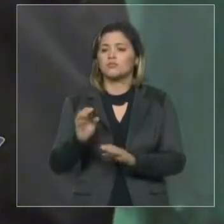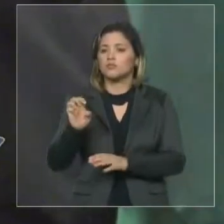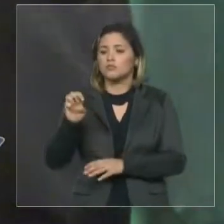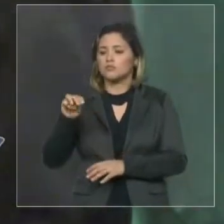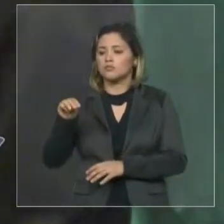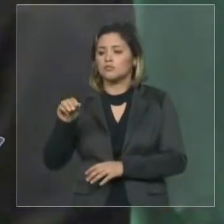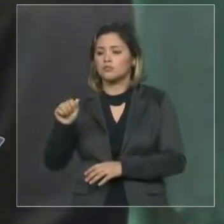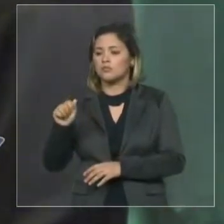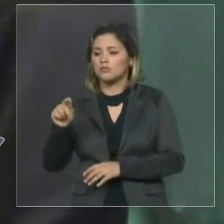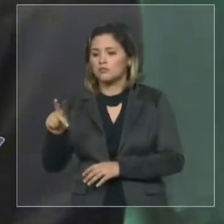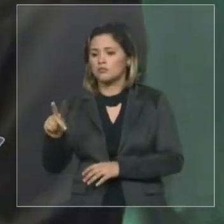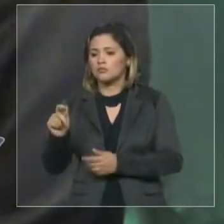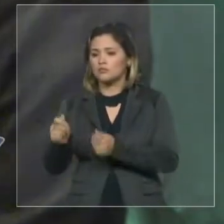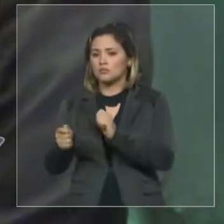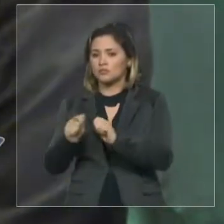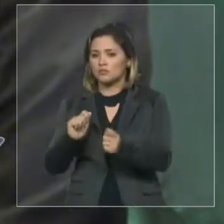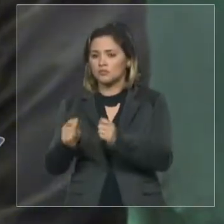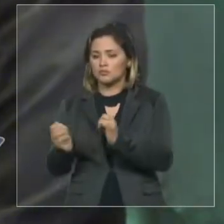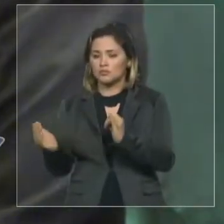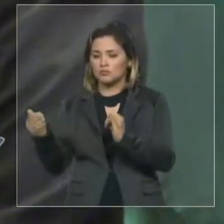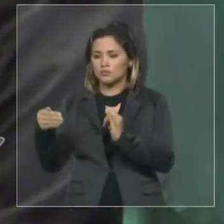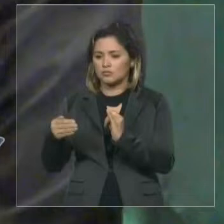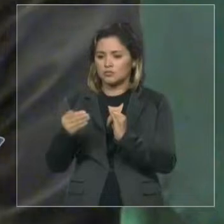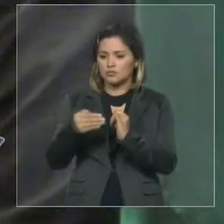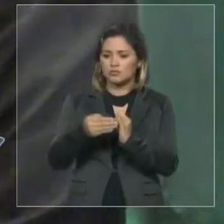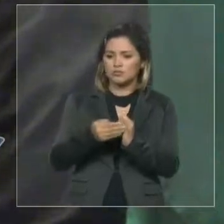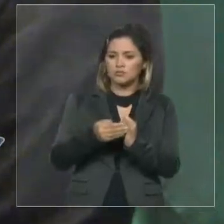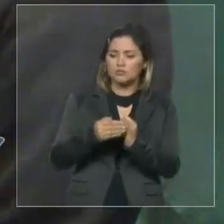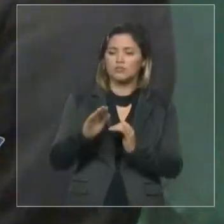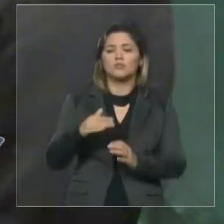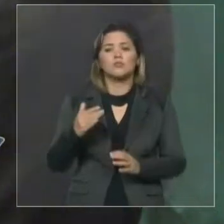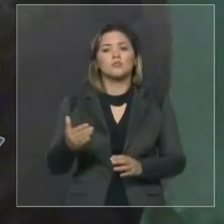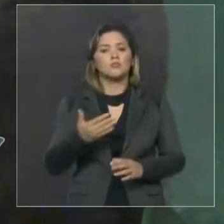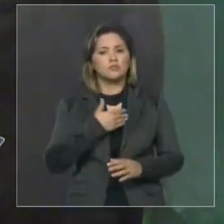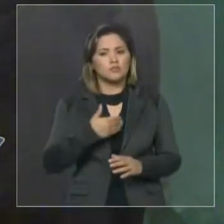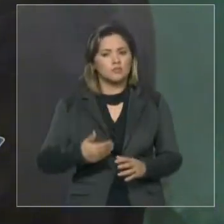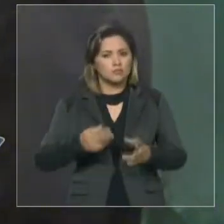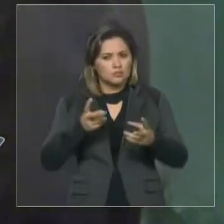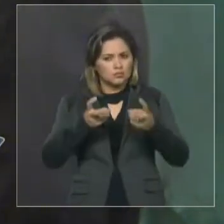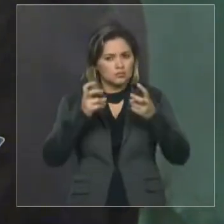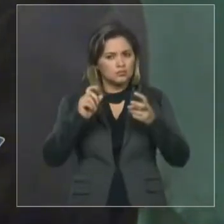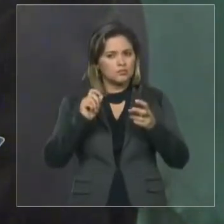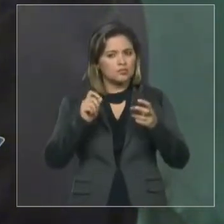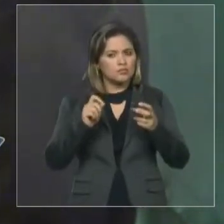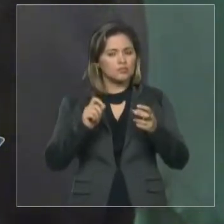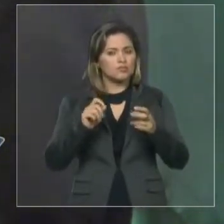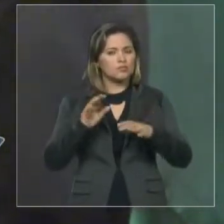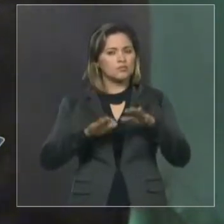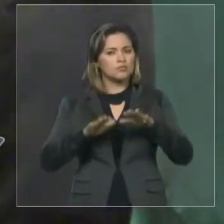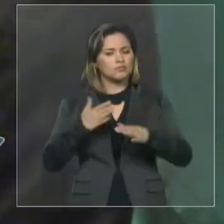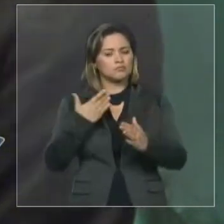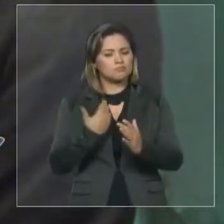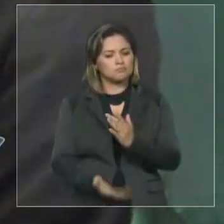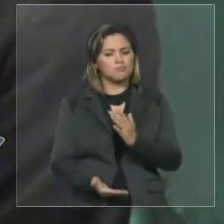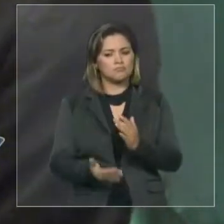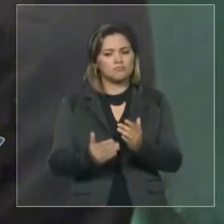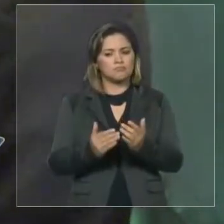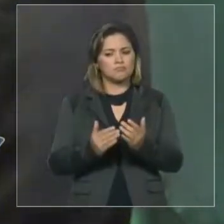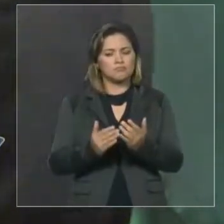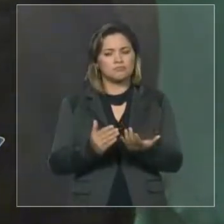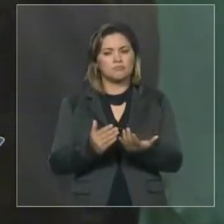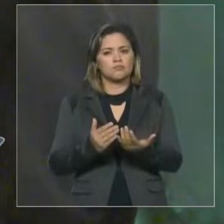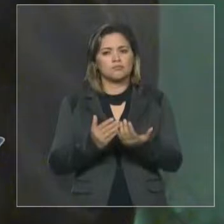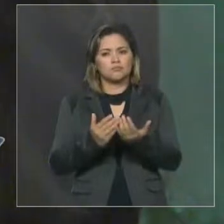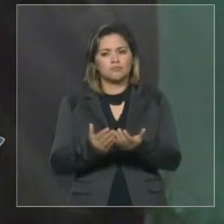Itaqui. Quando o governo percebeu que poderia perder o porto, aumenta a razão